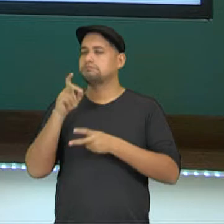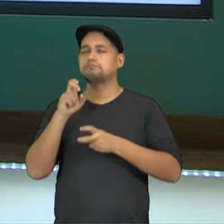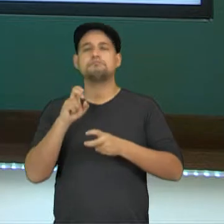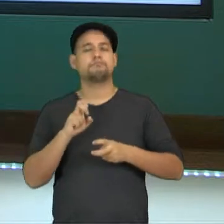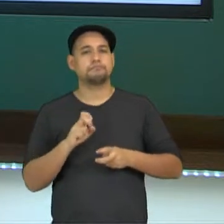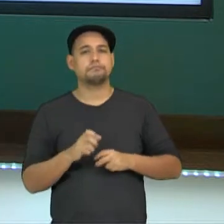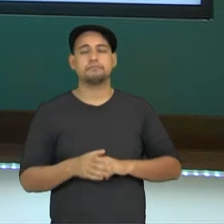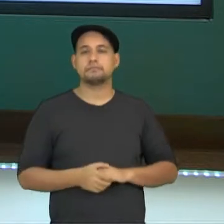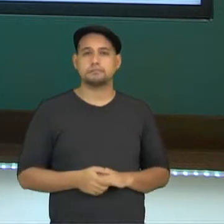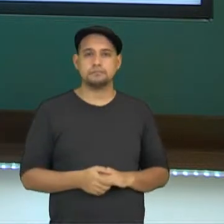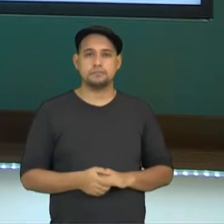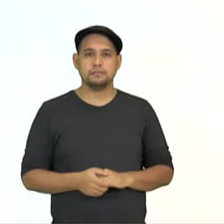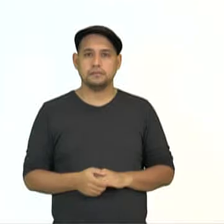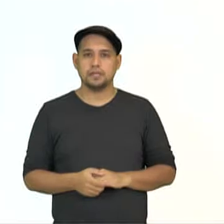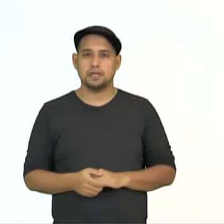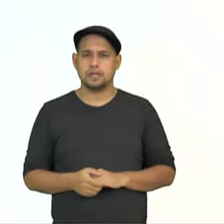pontuação.